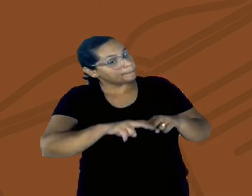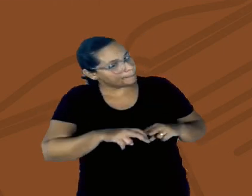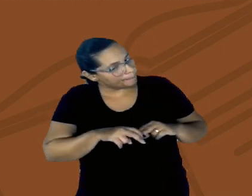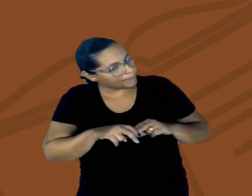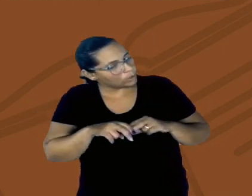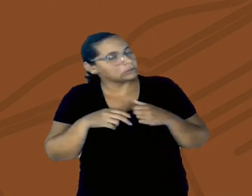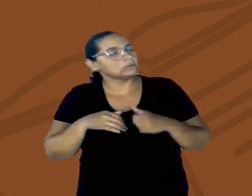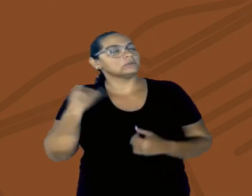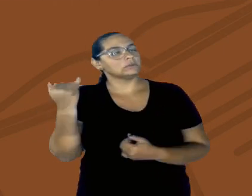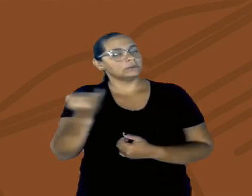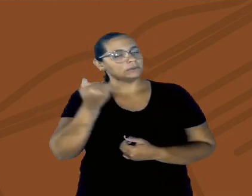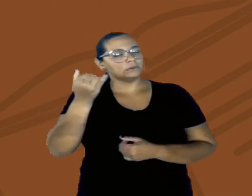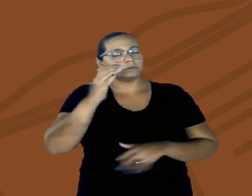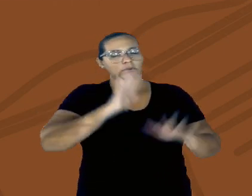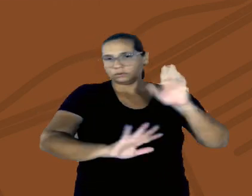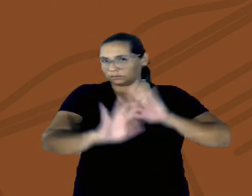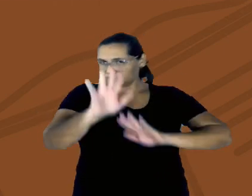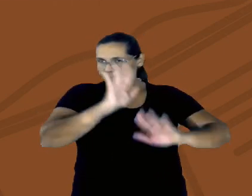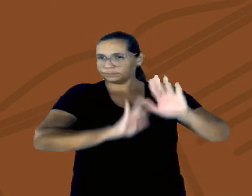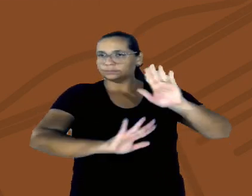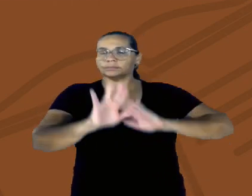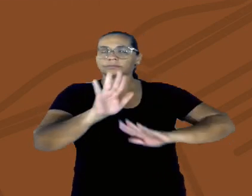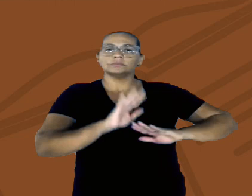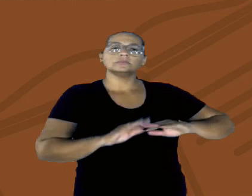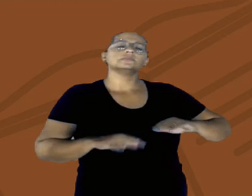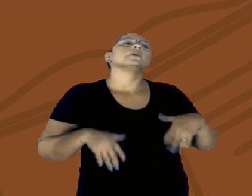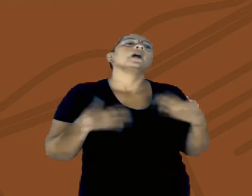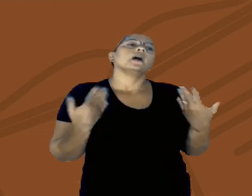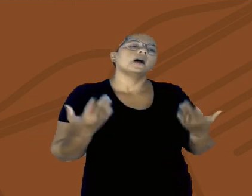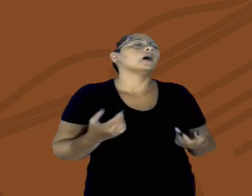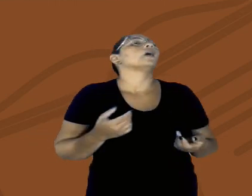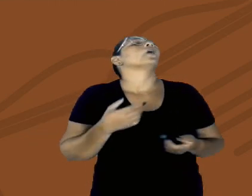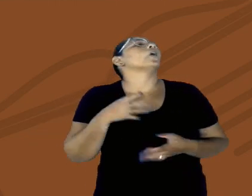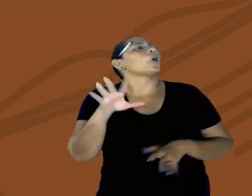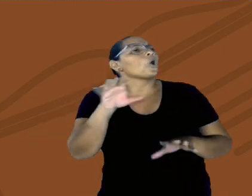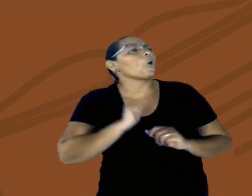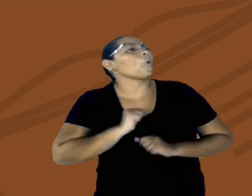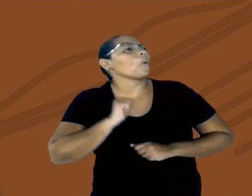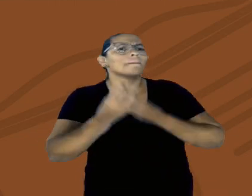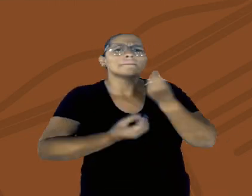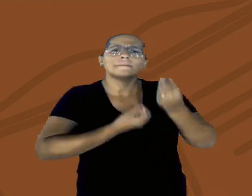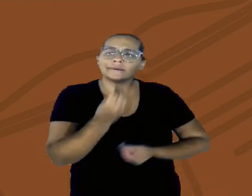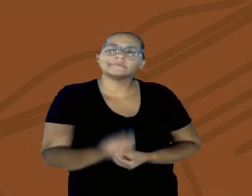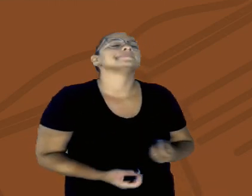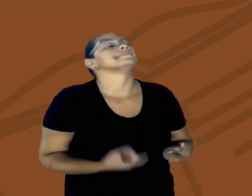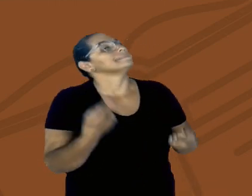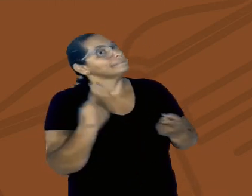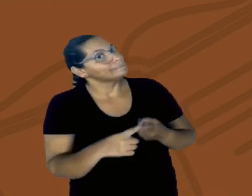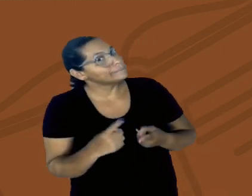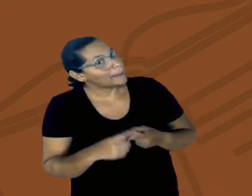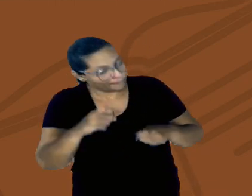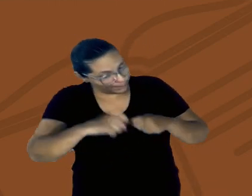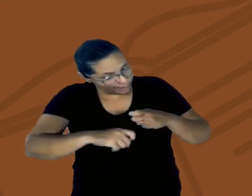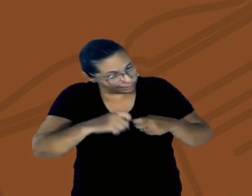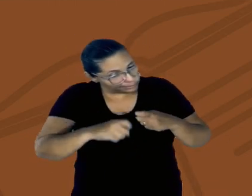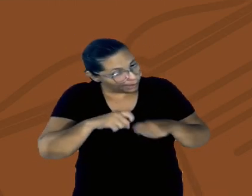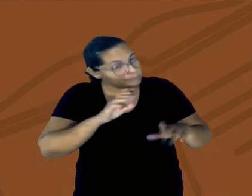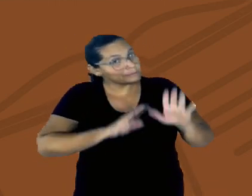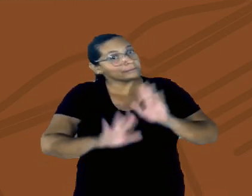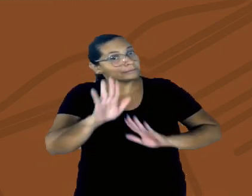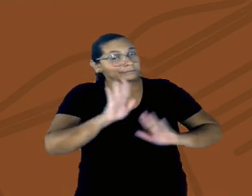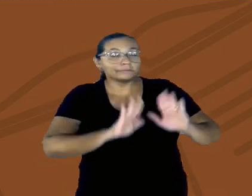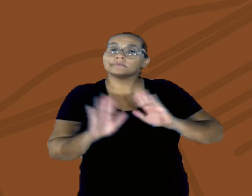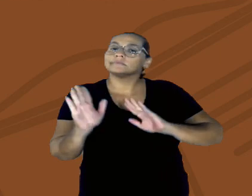A transmissão, o contágio se dá por meio da atividade sexual, né? Também durante a gestação